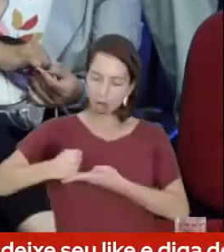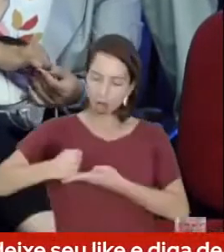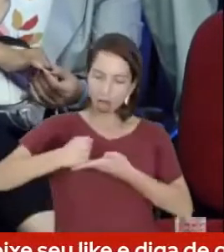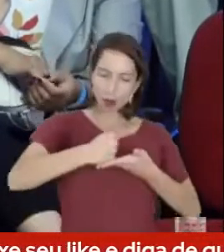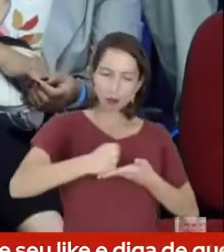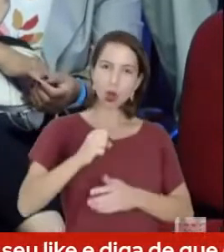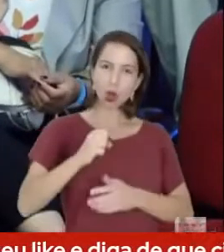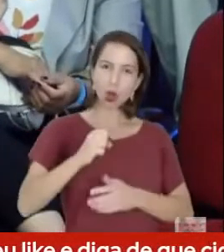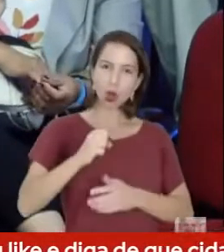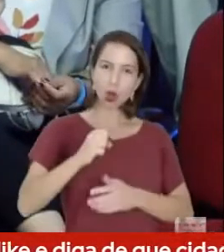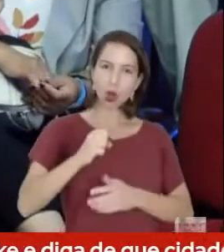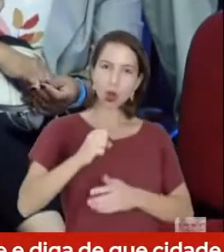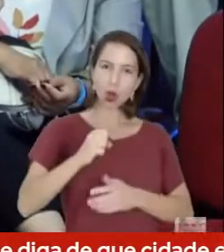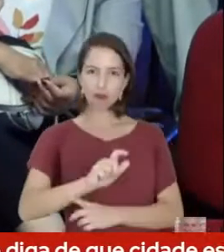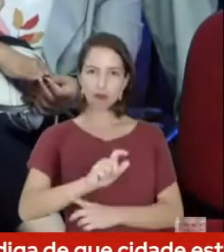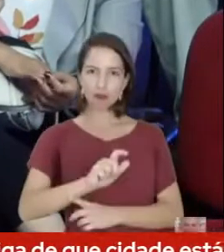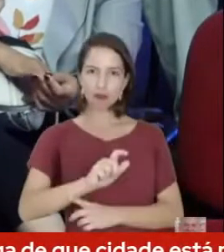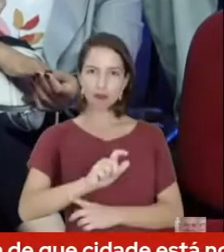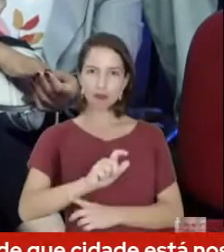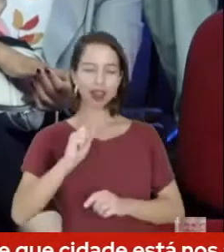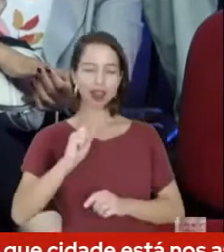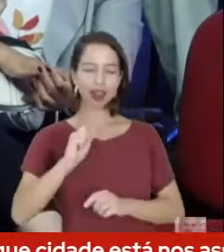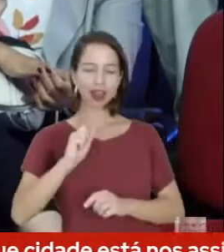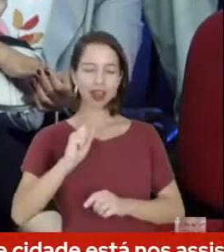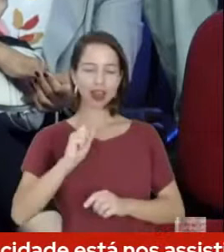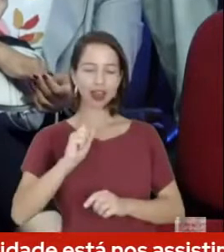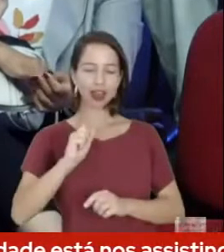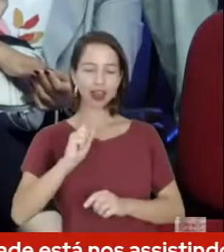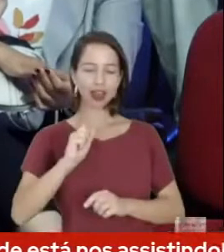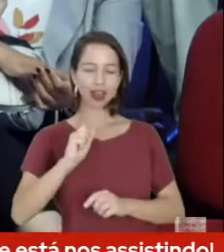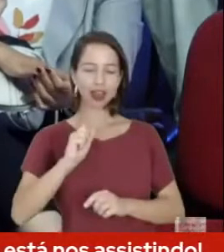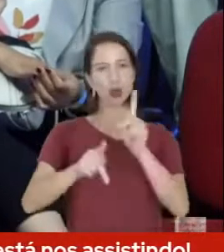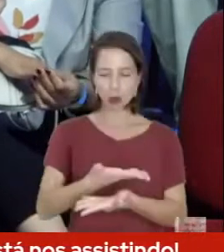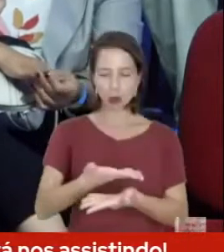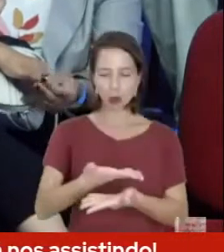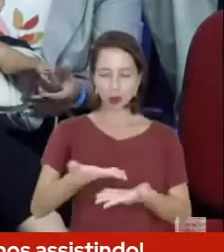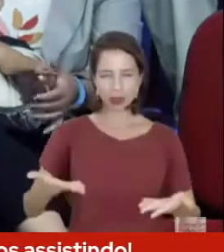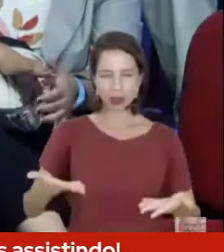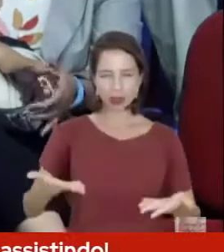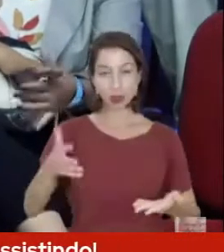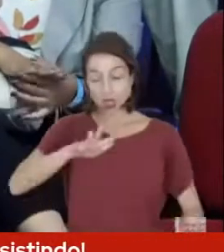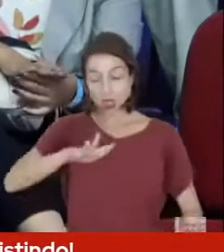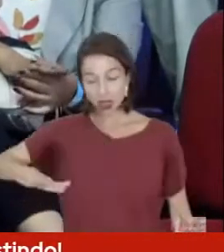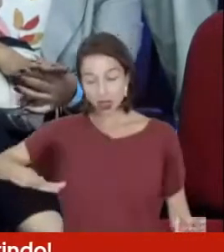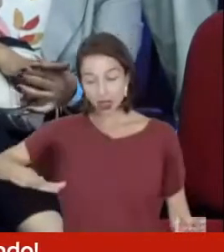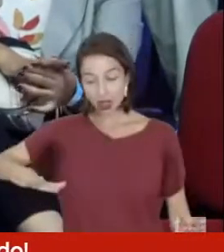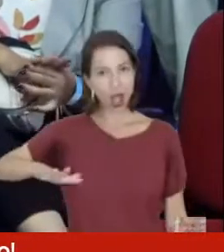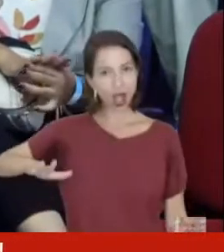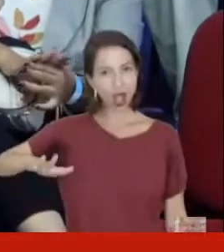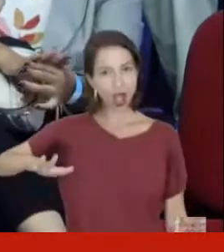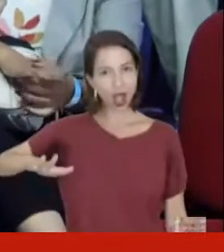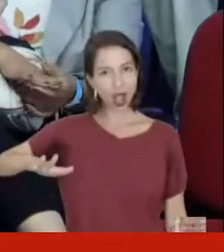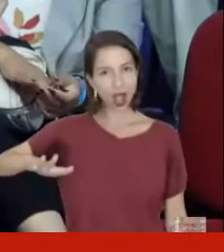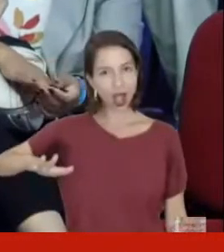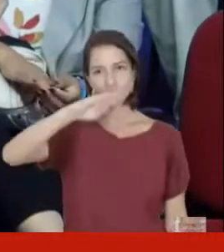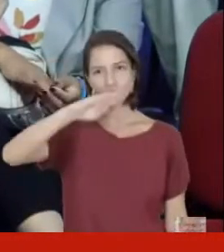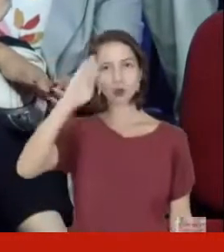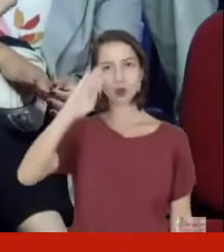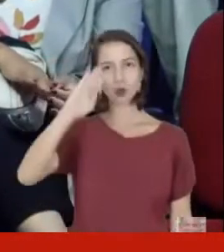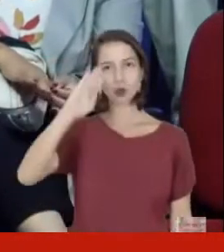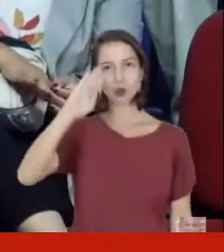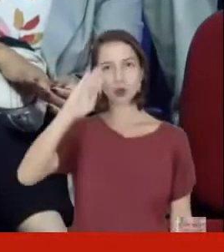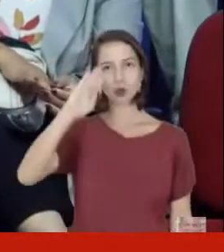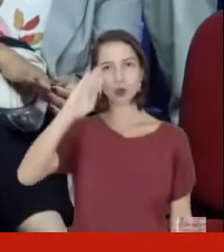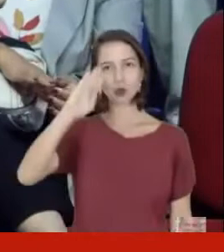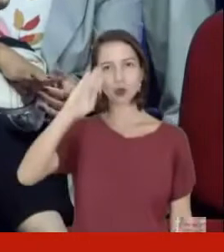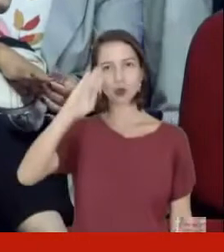são setores em que o Brasil abriu mão de participar.